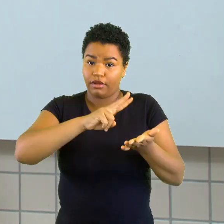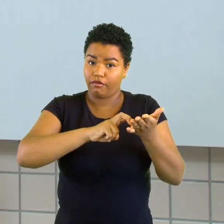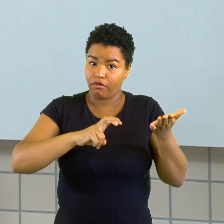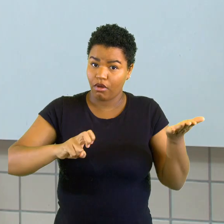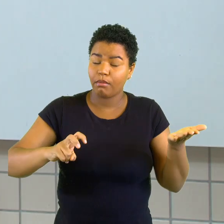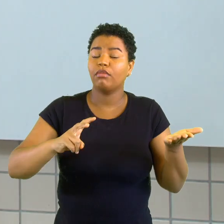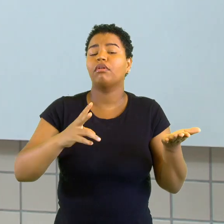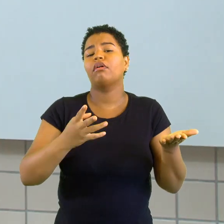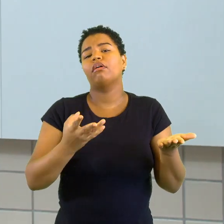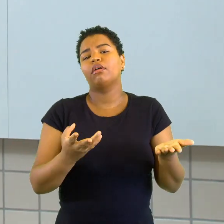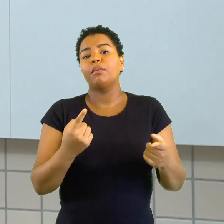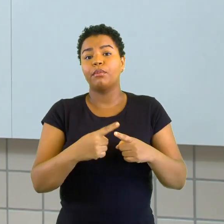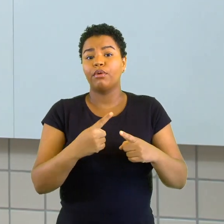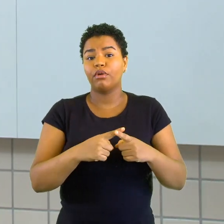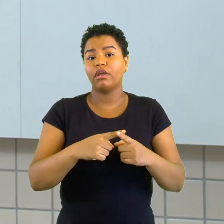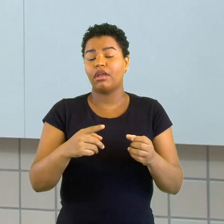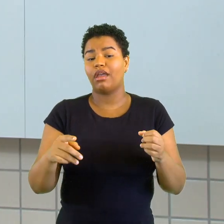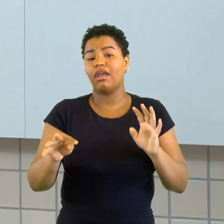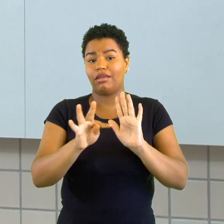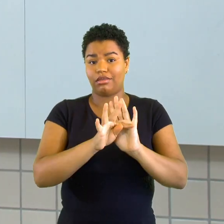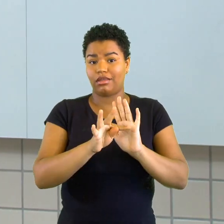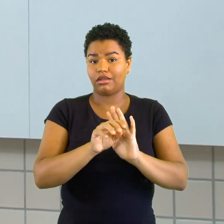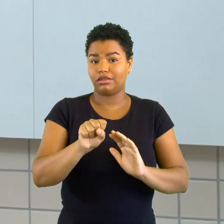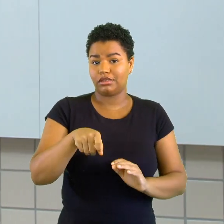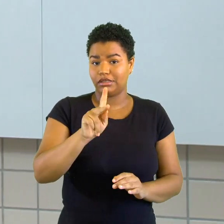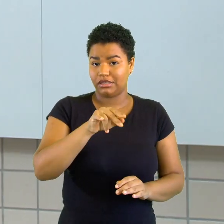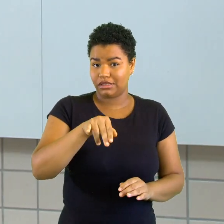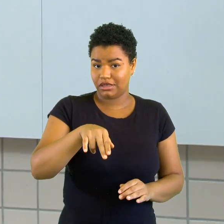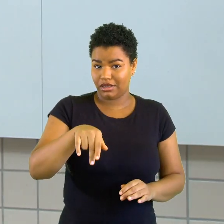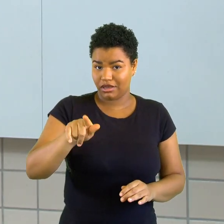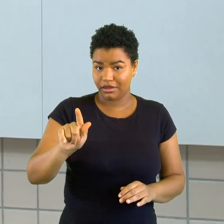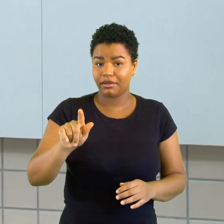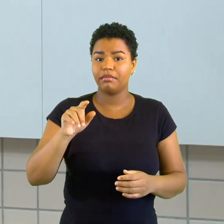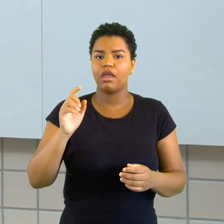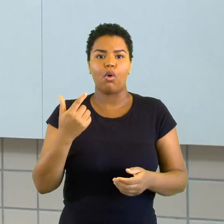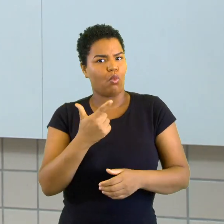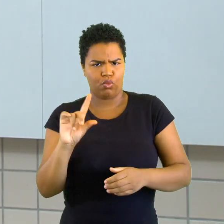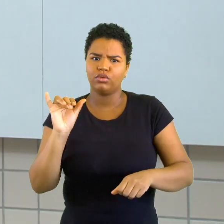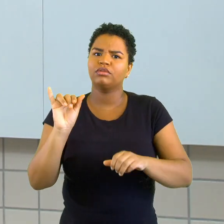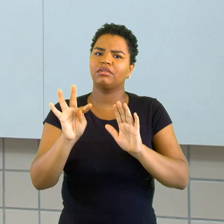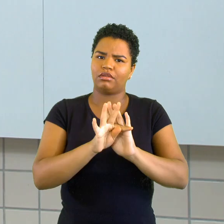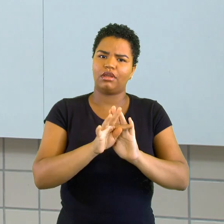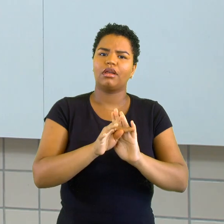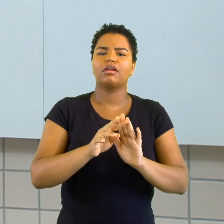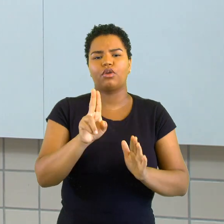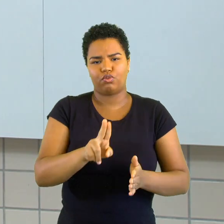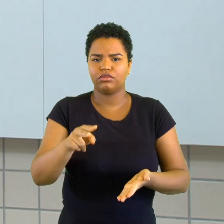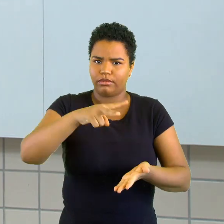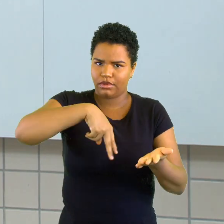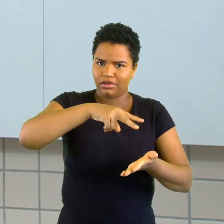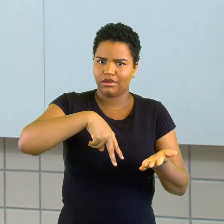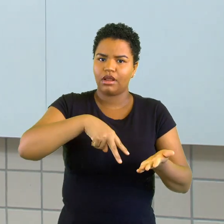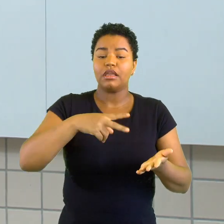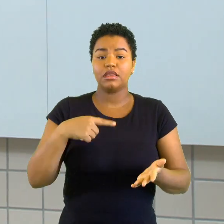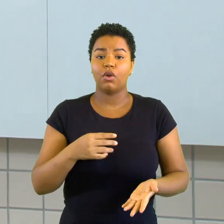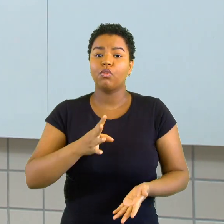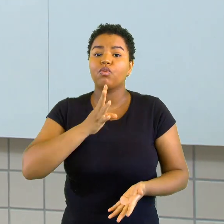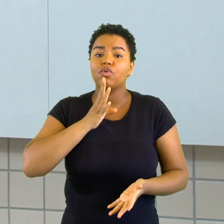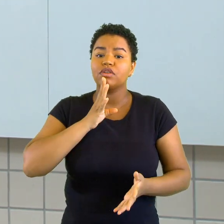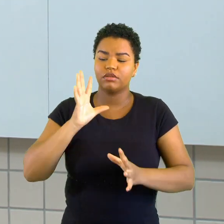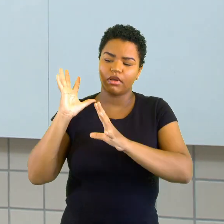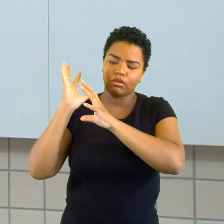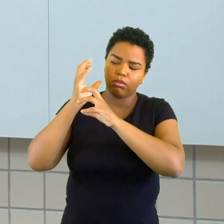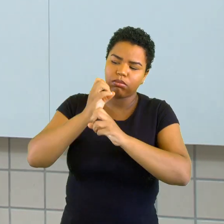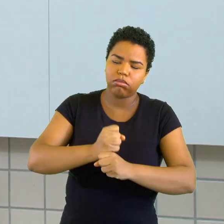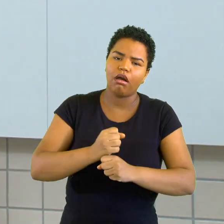porque nessa técnica de skimming, assim como em outras técnicas que são utilizadas para a leitura, a nossa bagagem cultural ela é muito